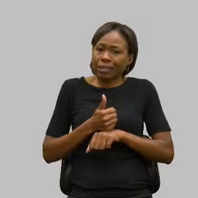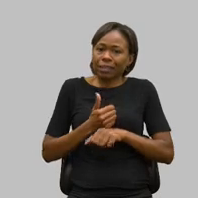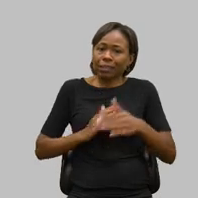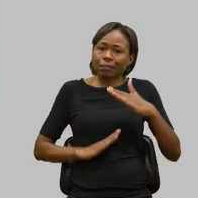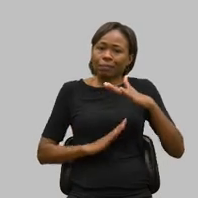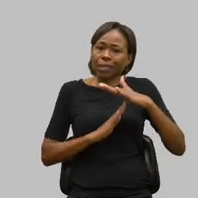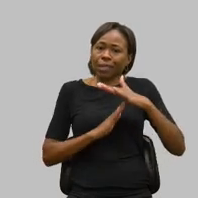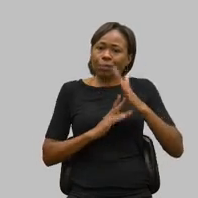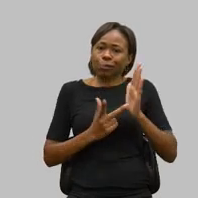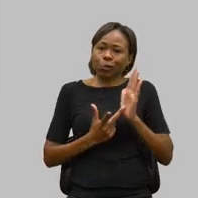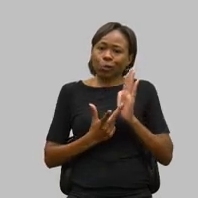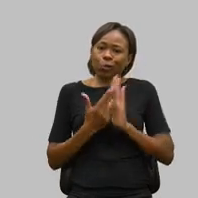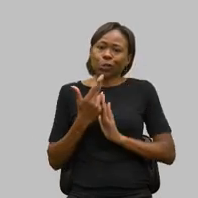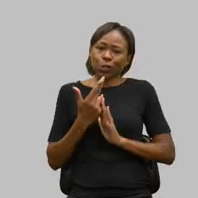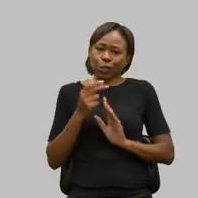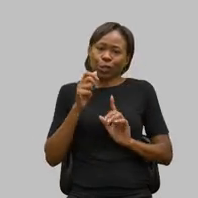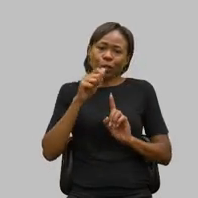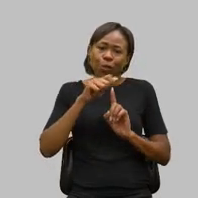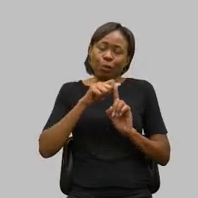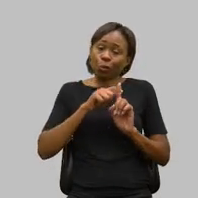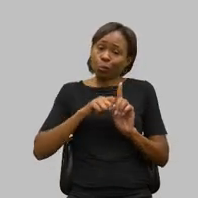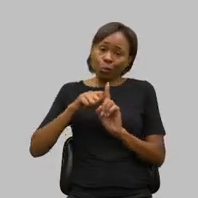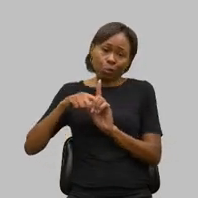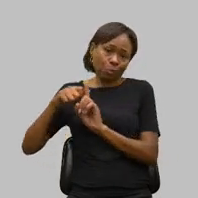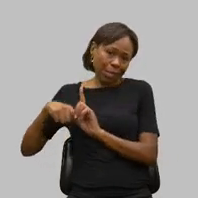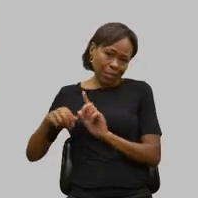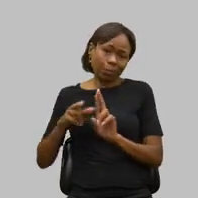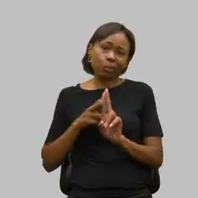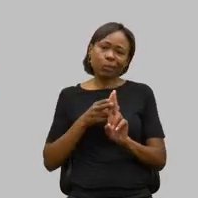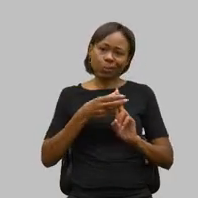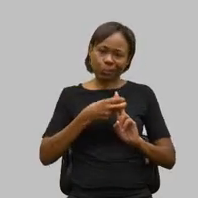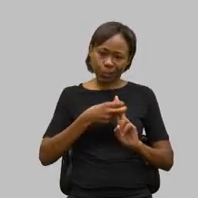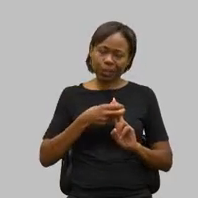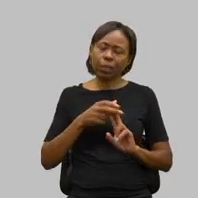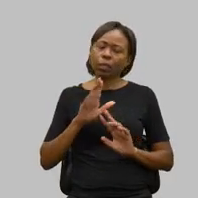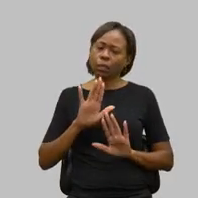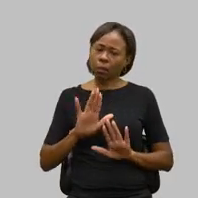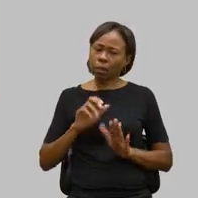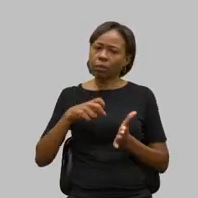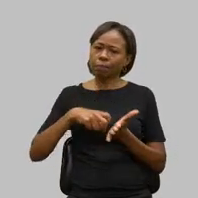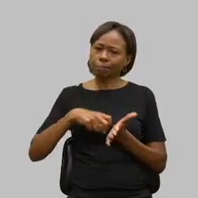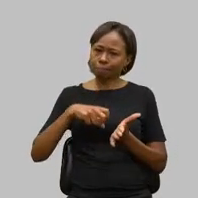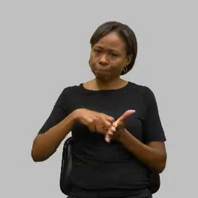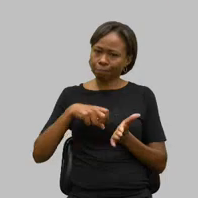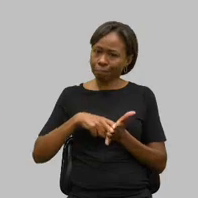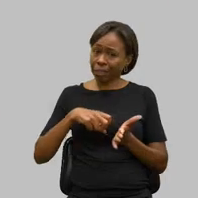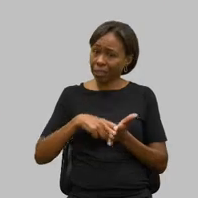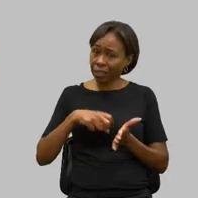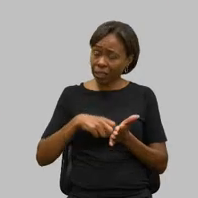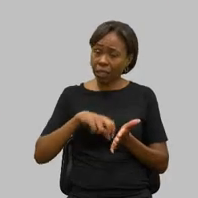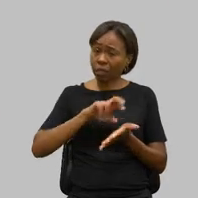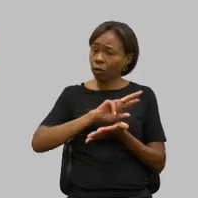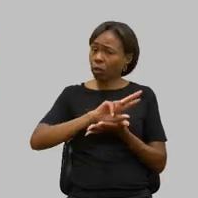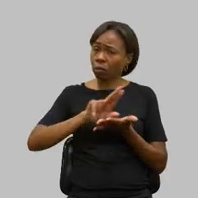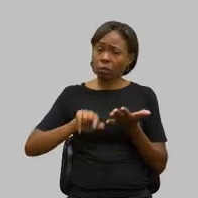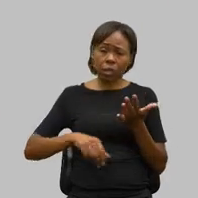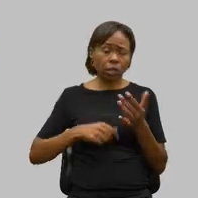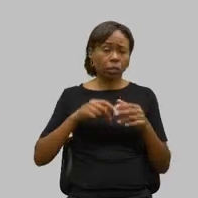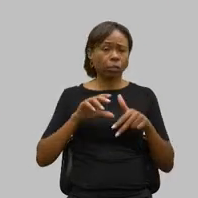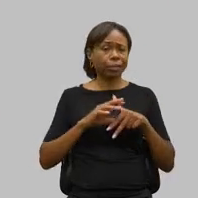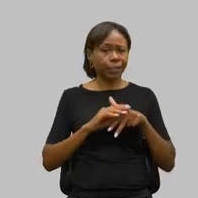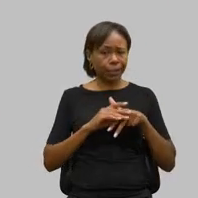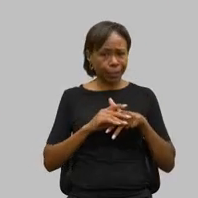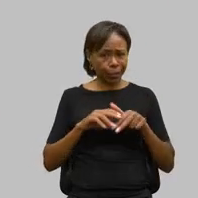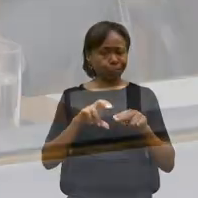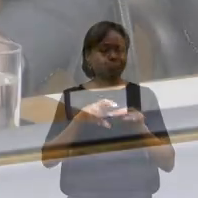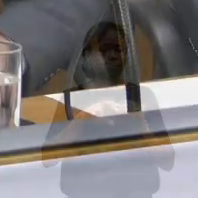do SUS por mês. Eu acho que isso nós estamos fazendo, penalizando inúmeros pacientes por essas